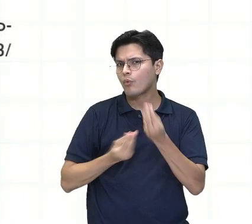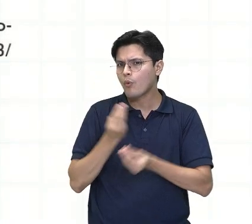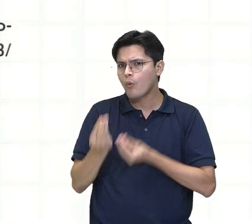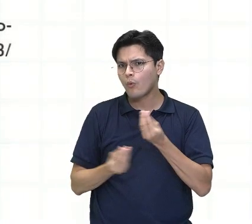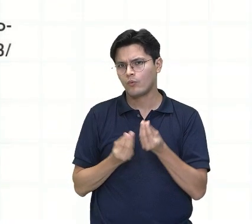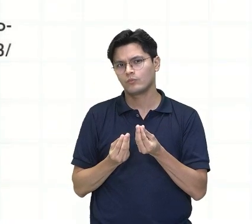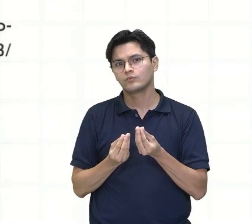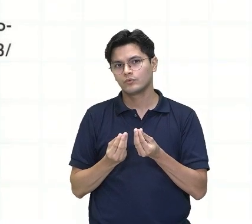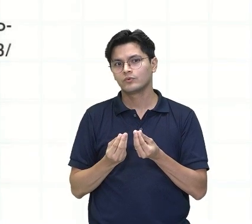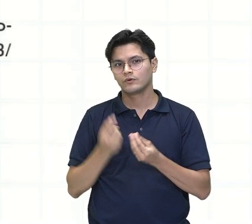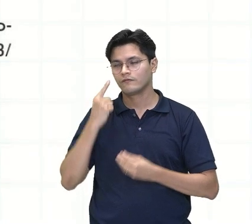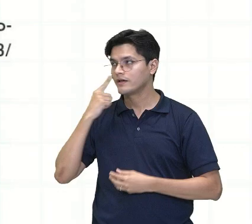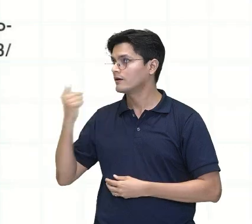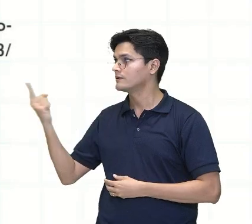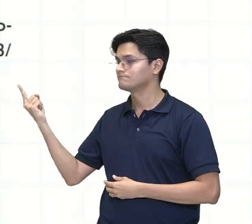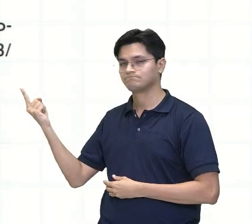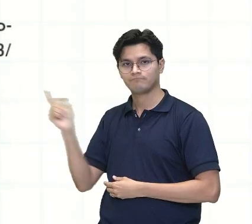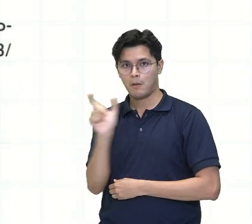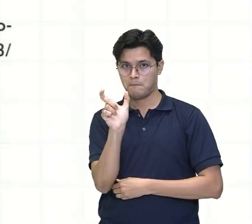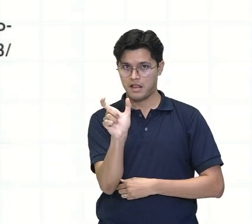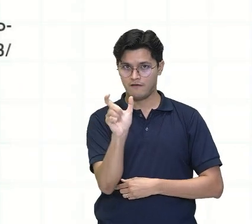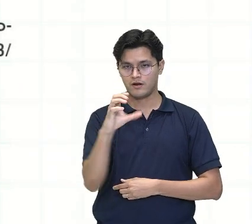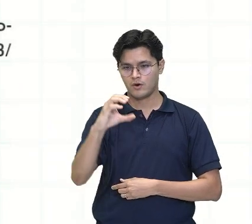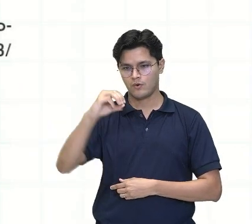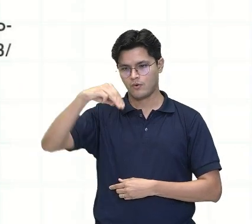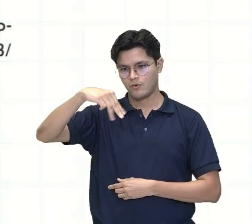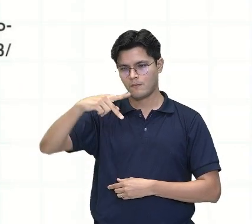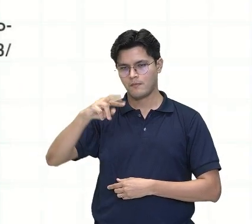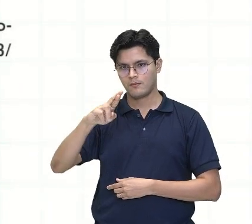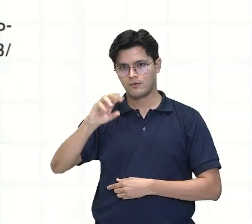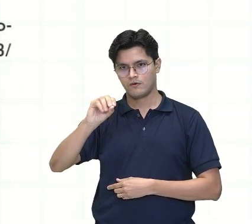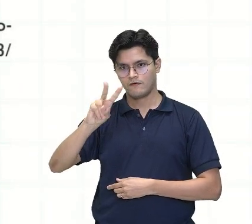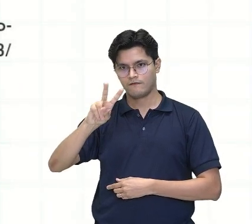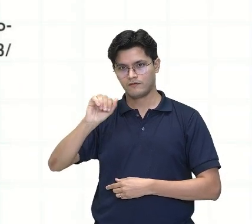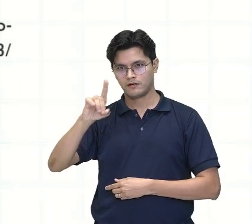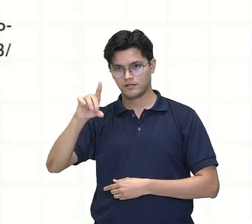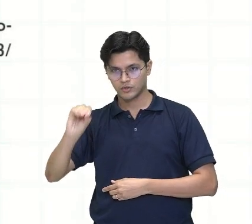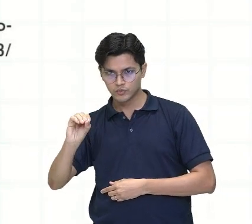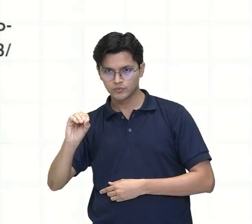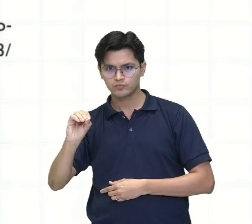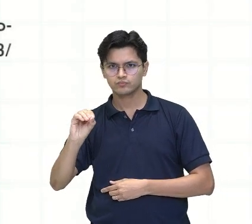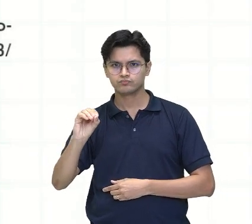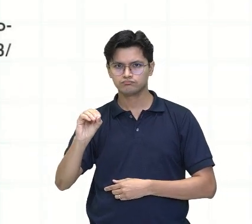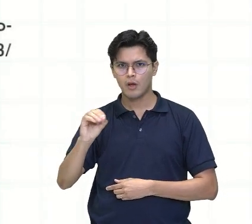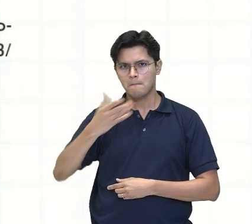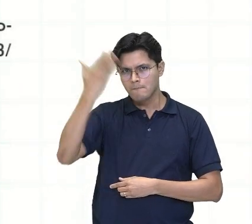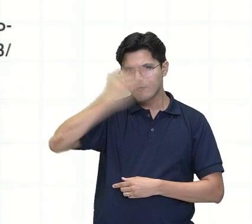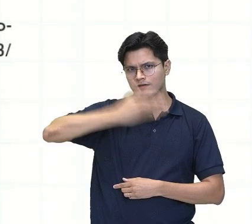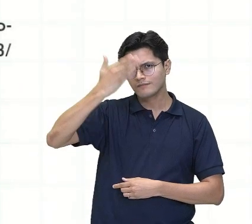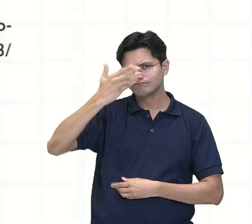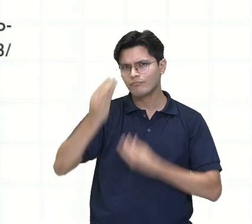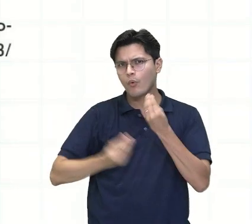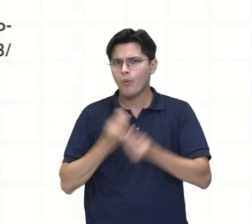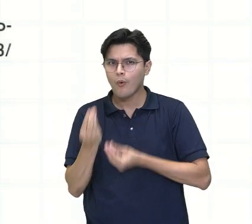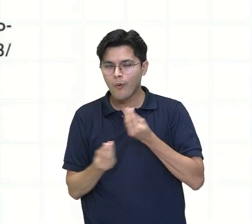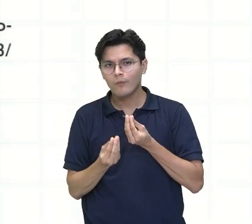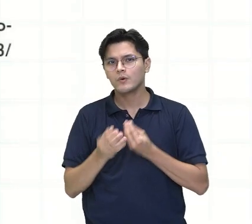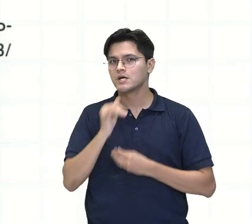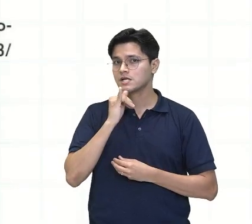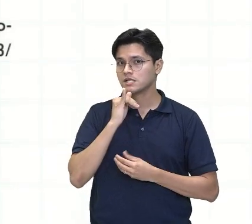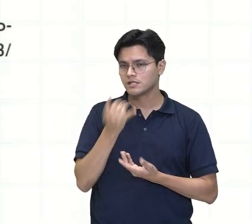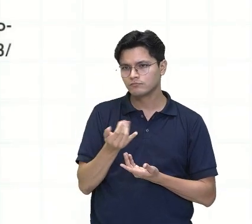conhecimento comprovado por meio de demonstração. De que formas? Eu observei, são